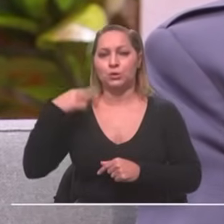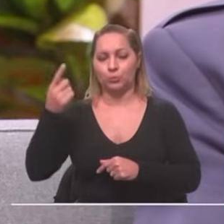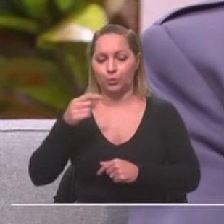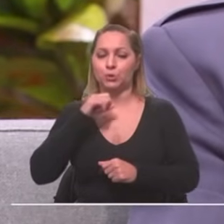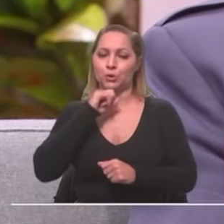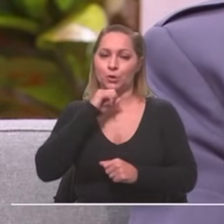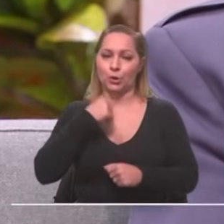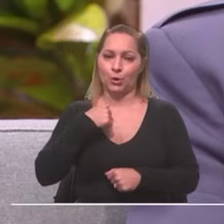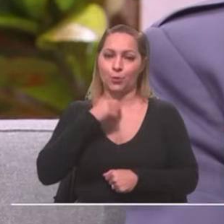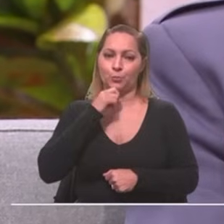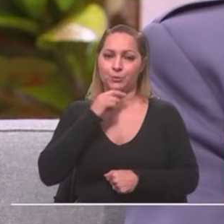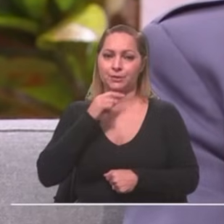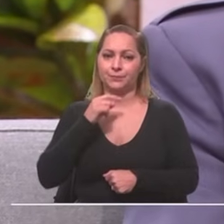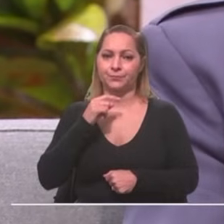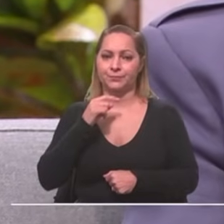permitido